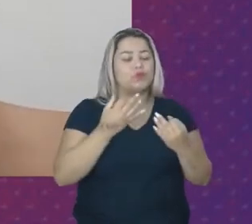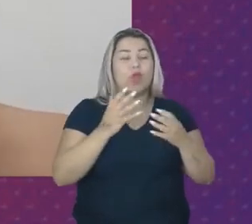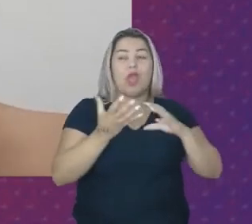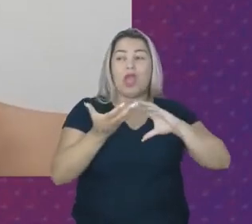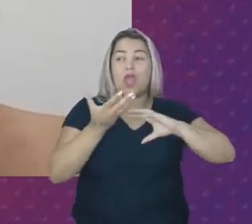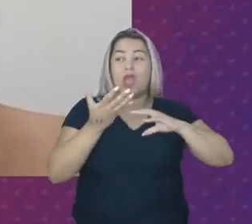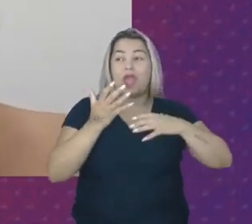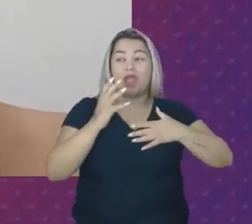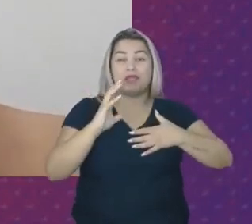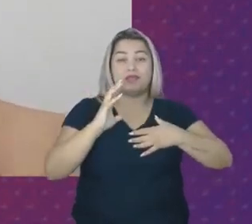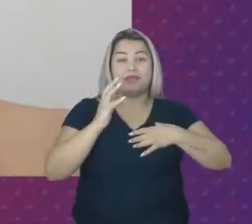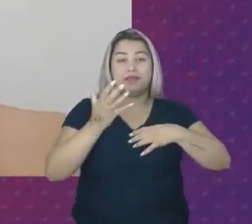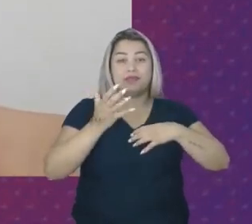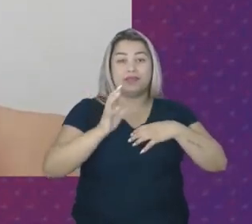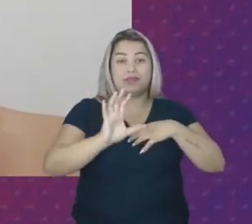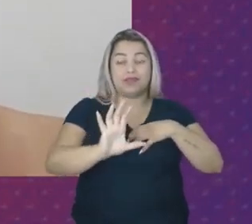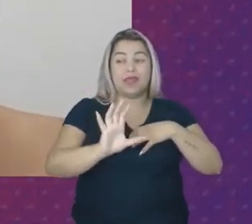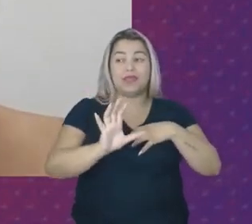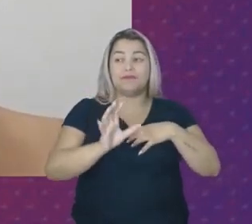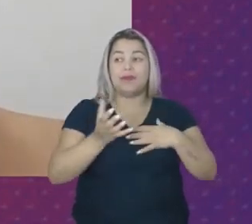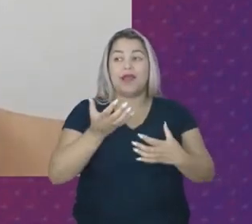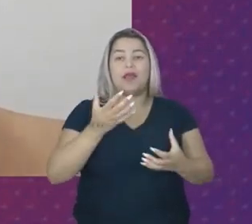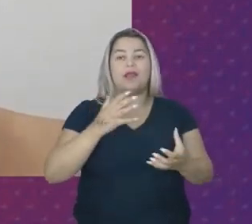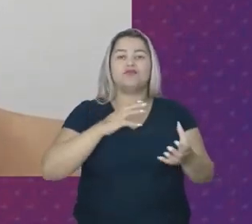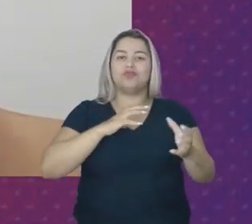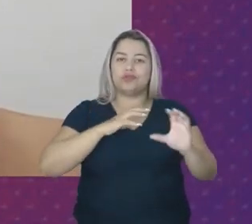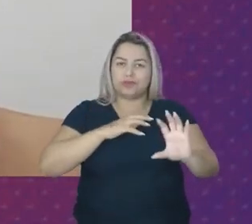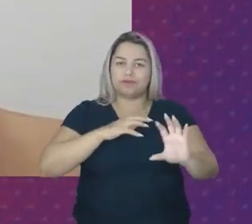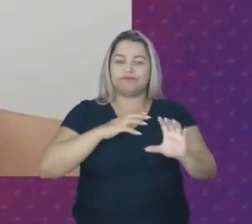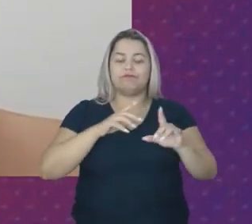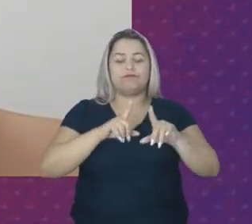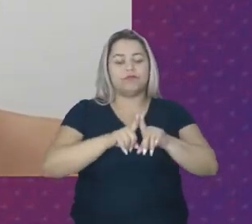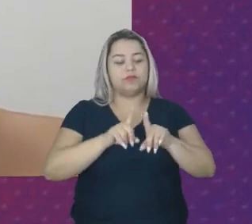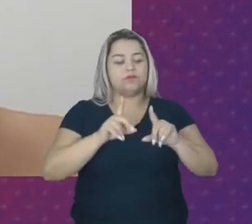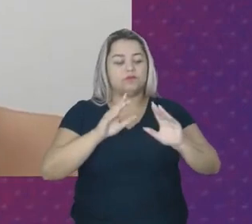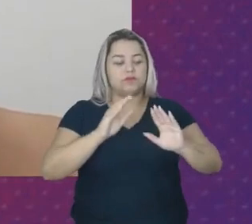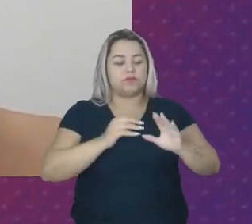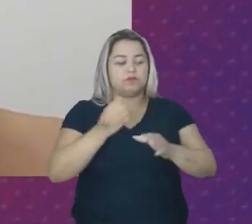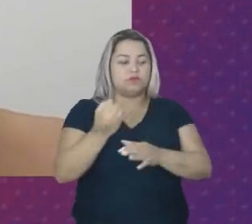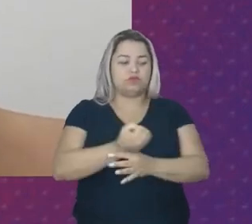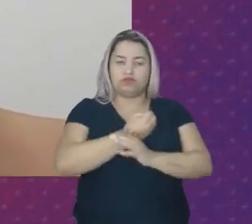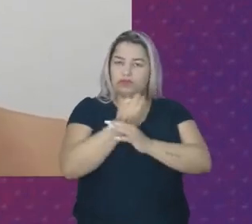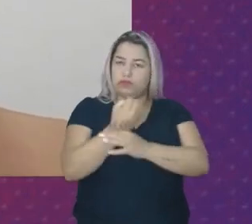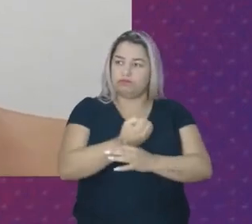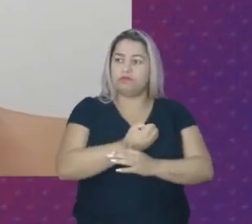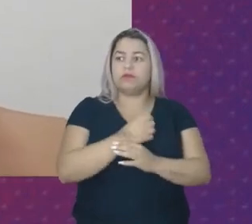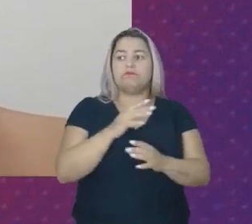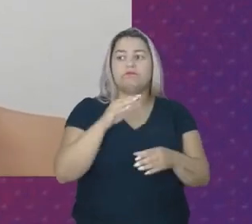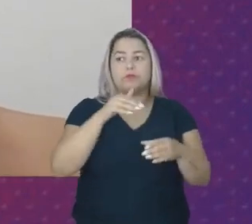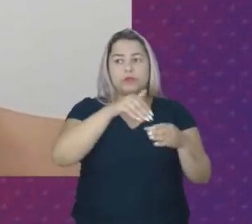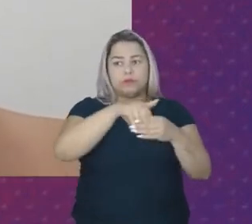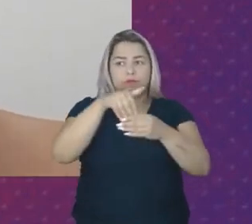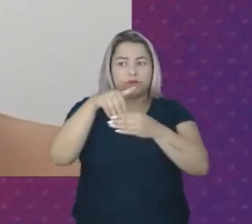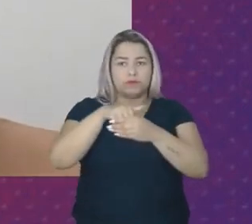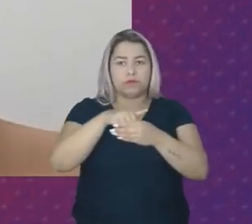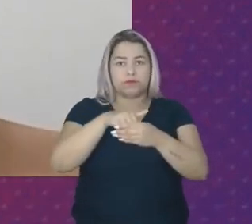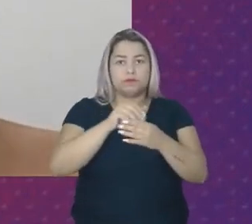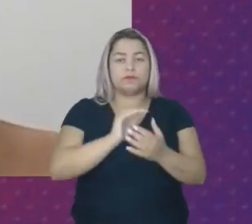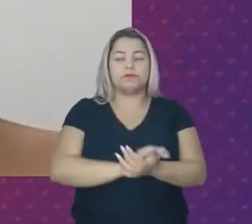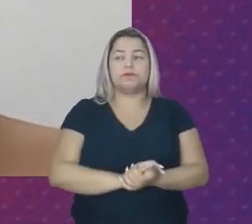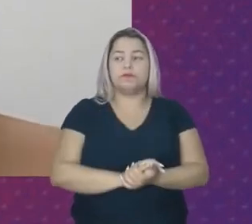também humaniza a marca, humaniza a figura do candidato e da candidata à máquina.